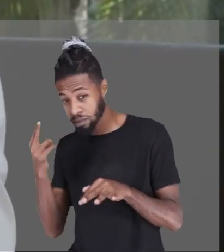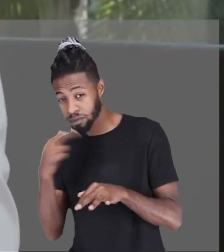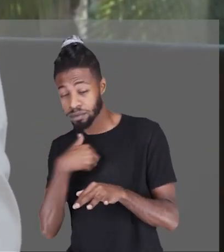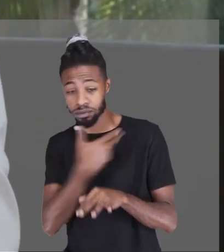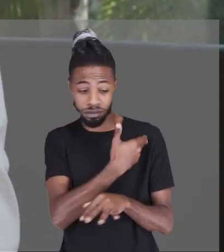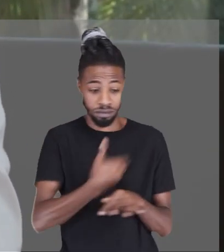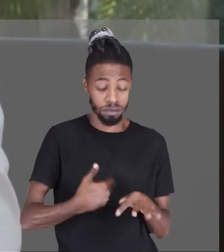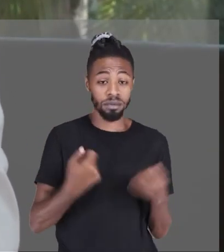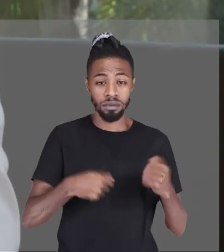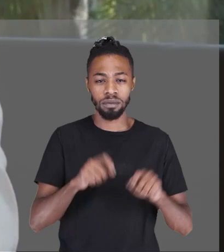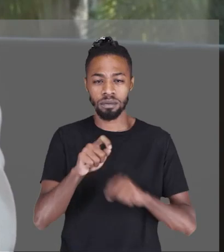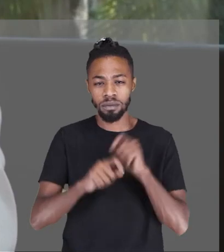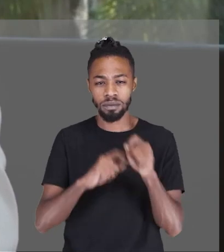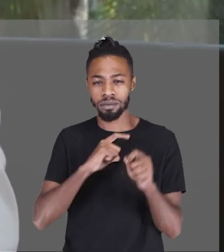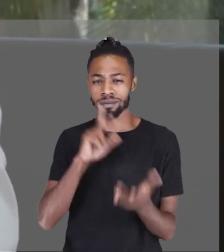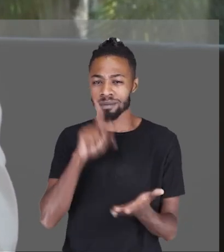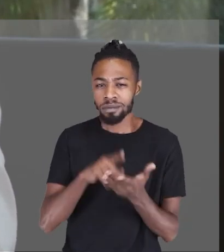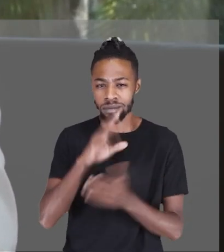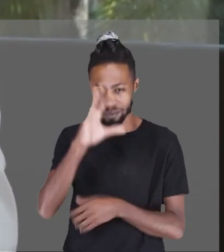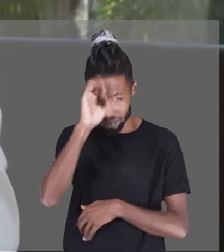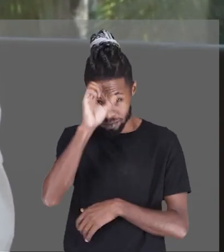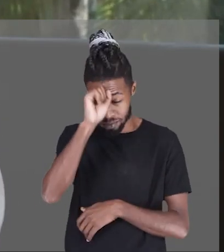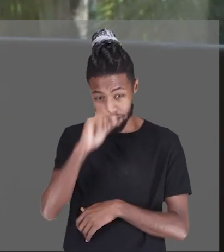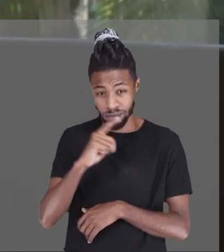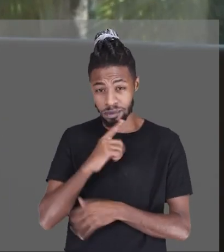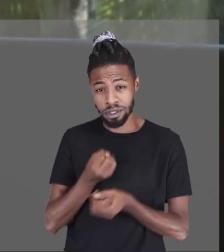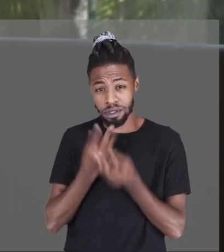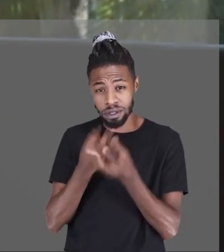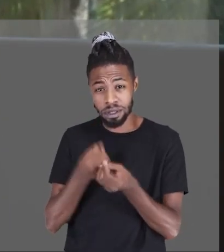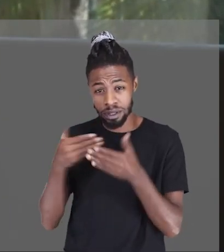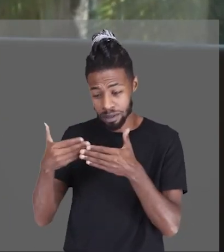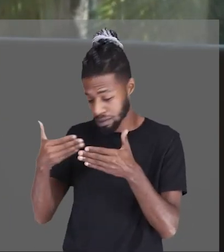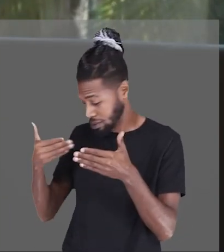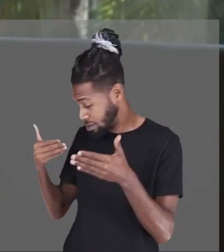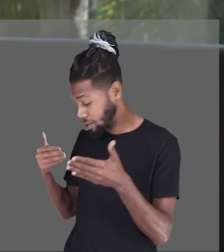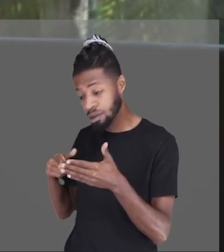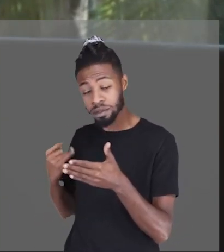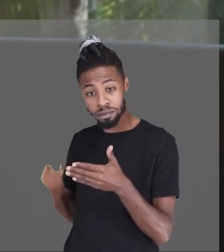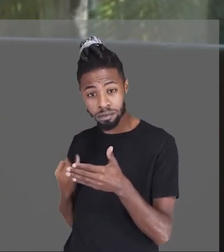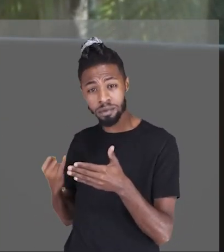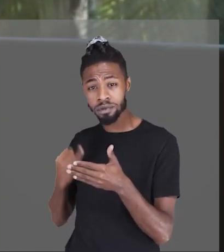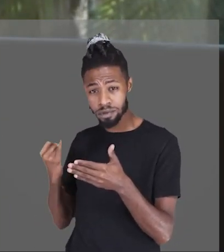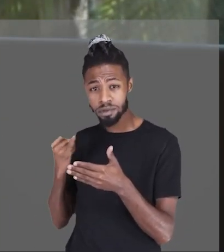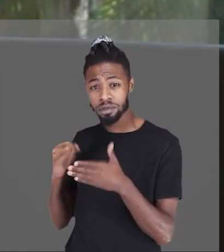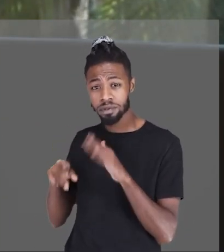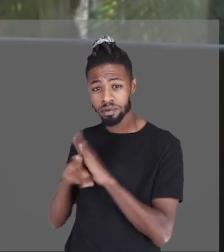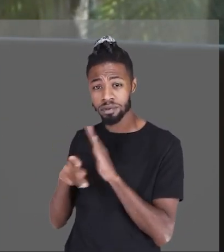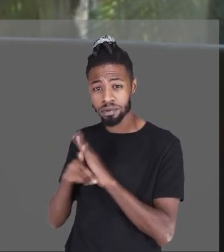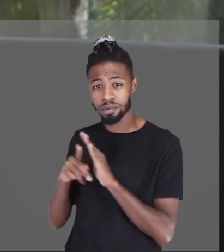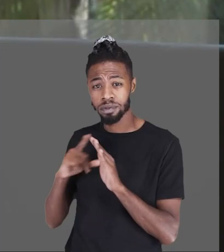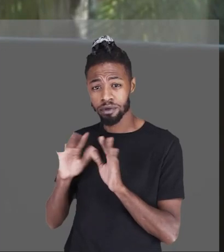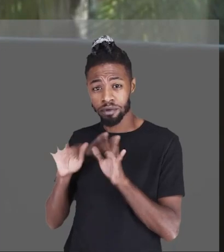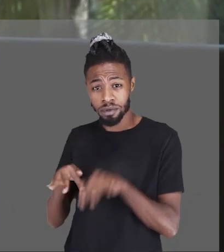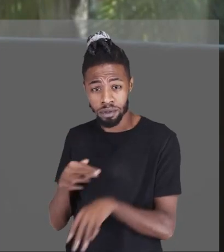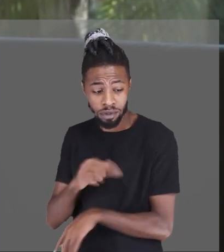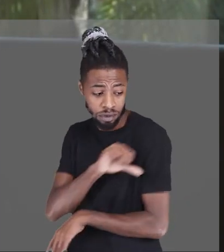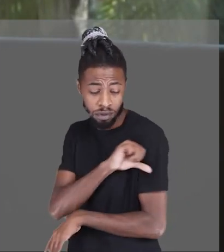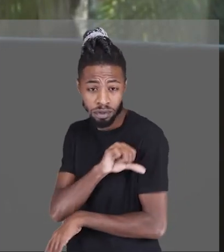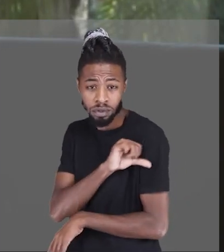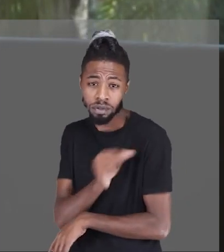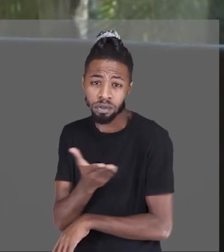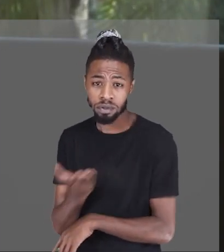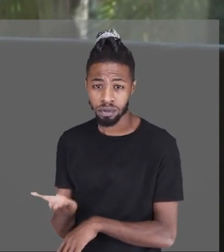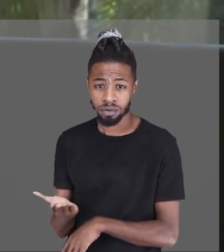rede estadual, tenha, de fato, estudado e aprendido aquelas aprendizagens consideradas essenciais